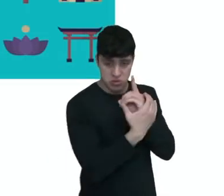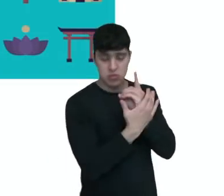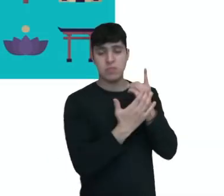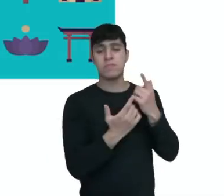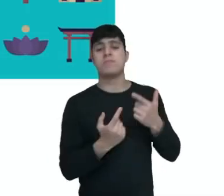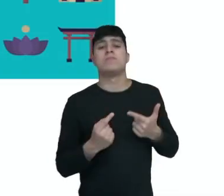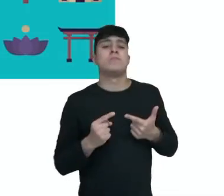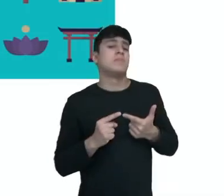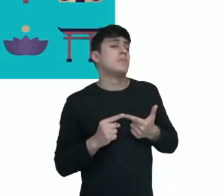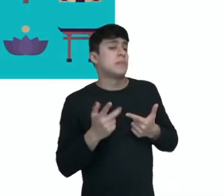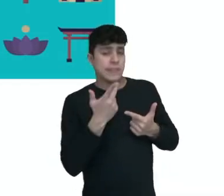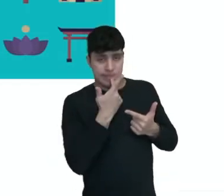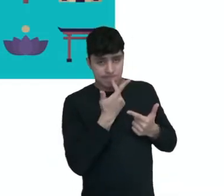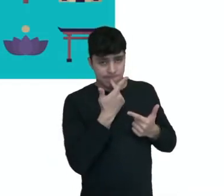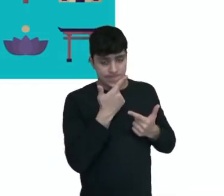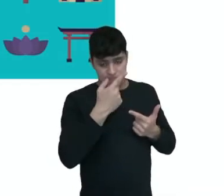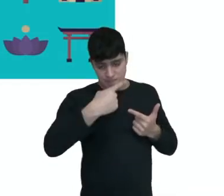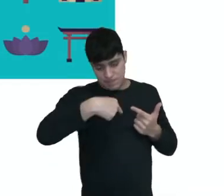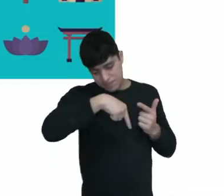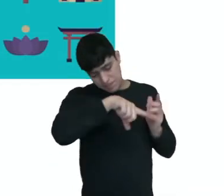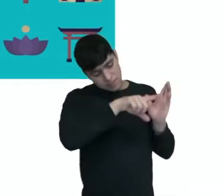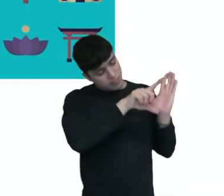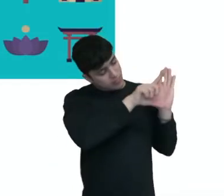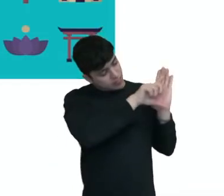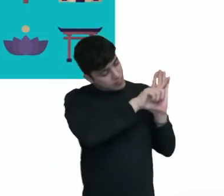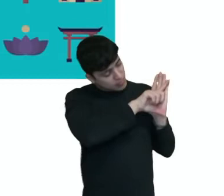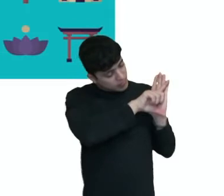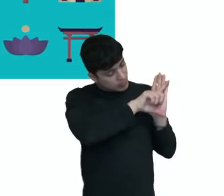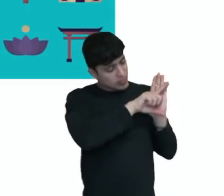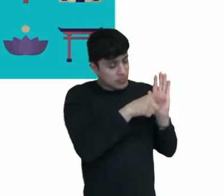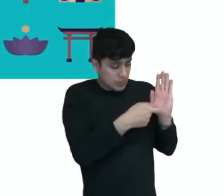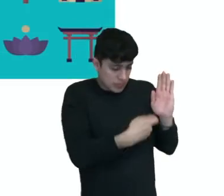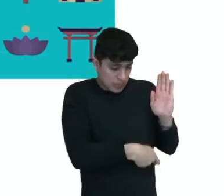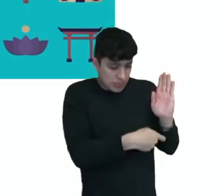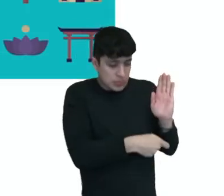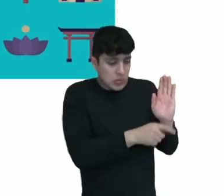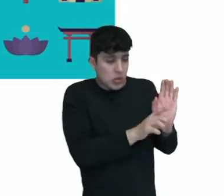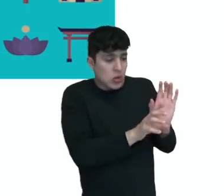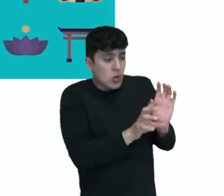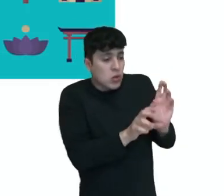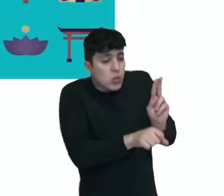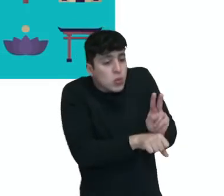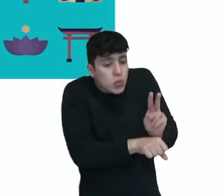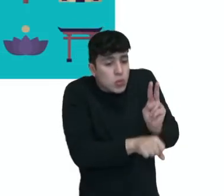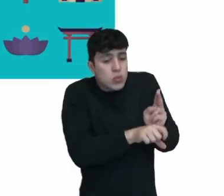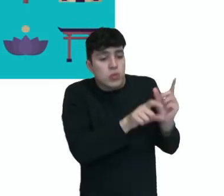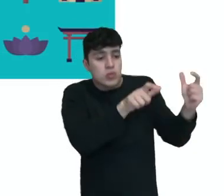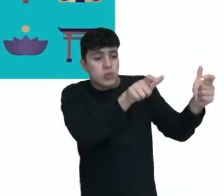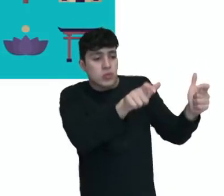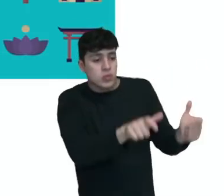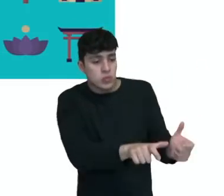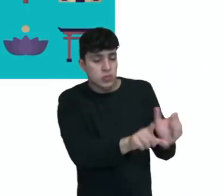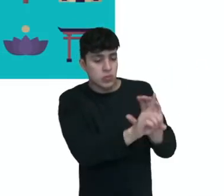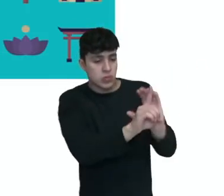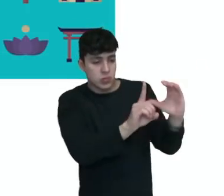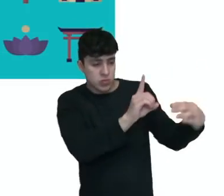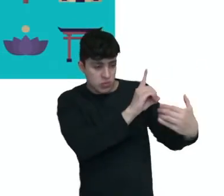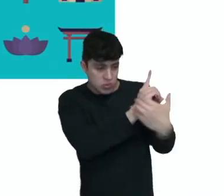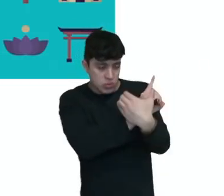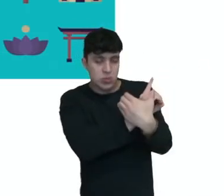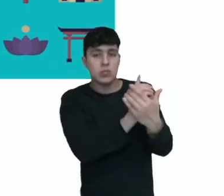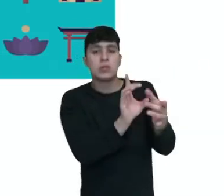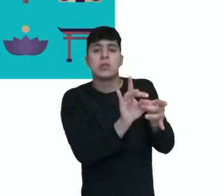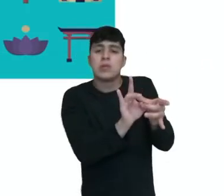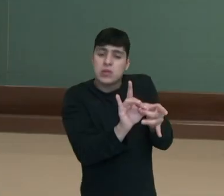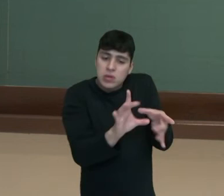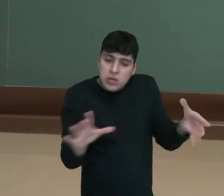dizendo também que na forma de lei, deve haver a proteção dos locais de culto e as suas liturgias.